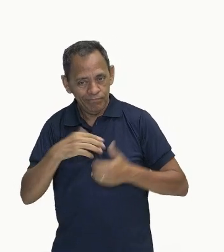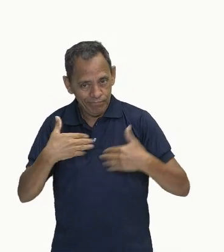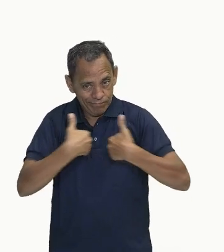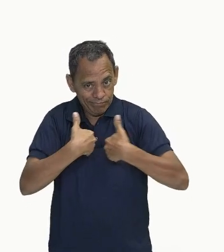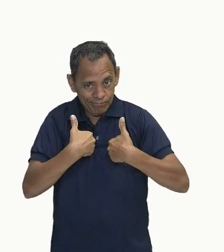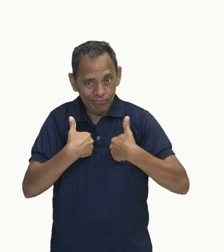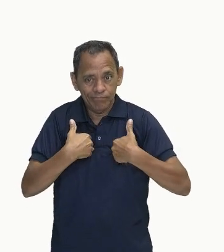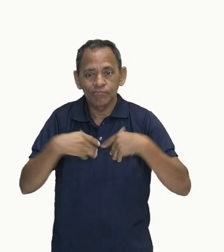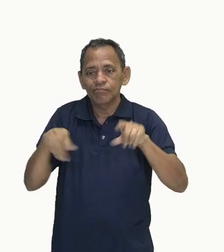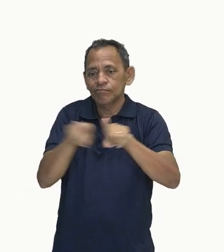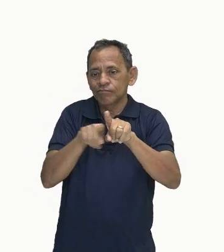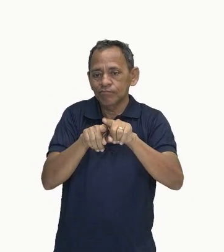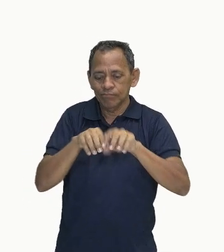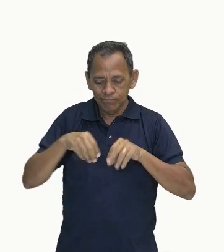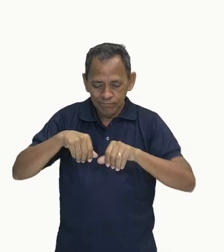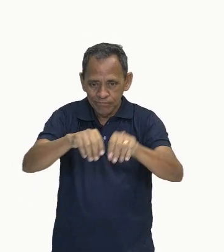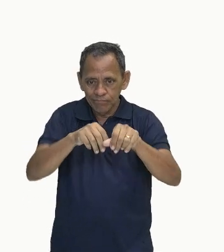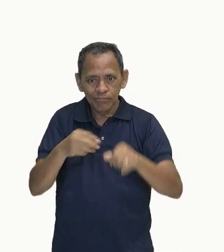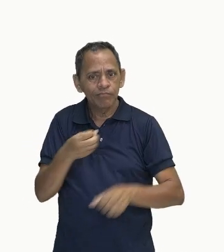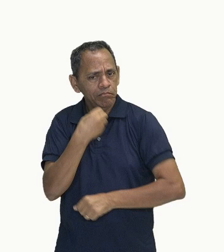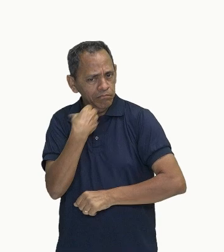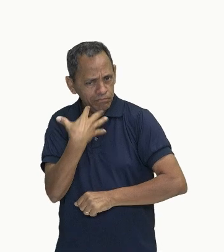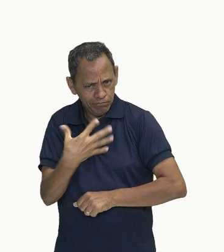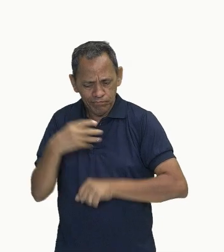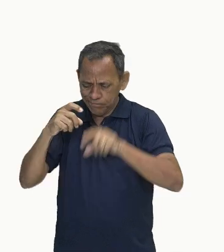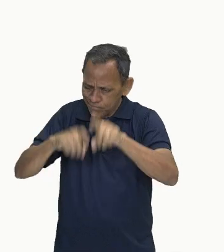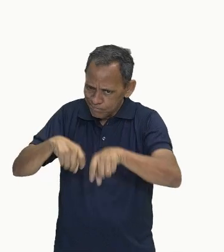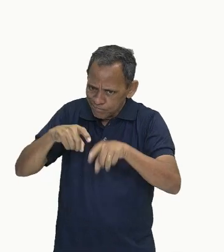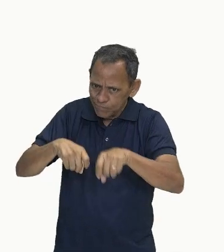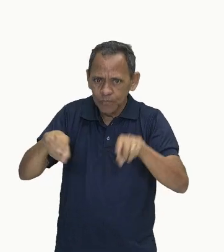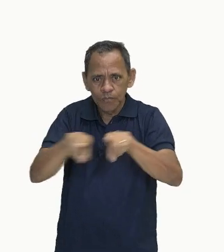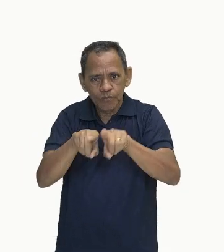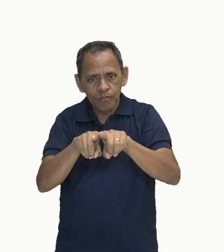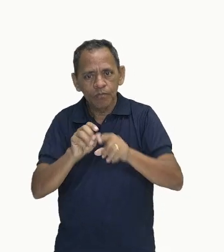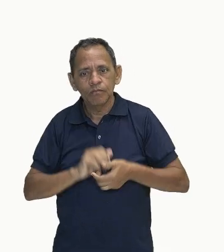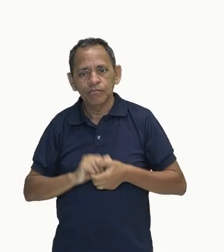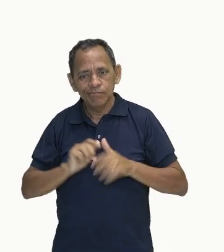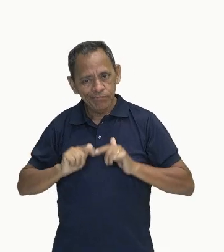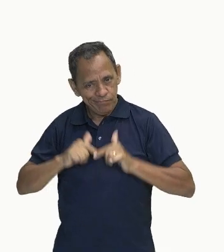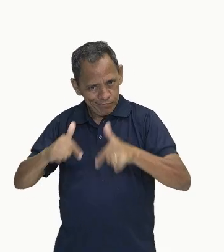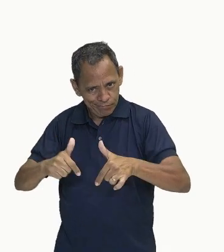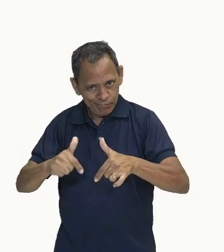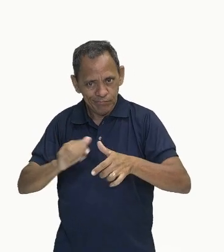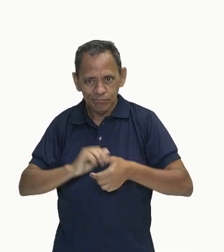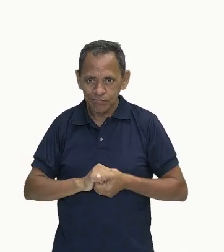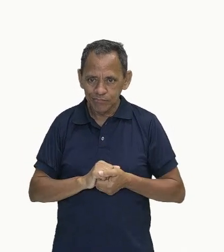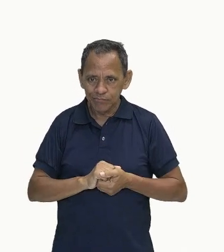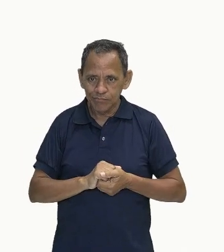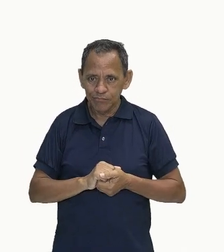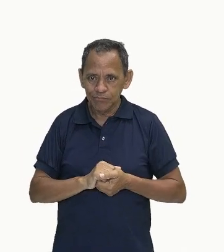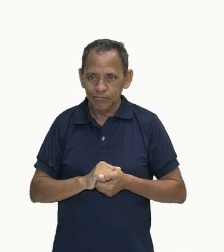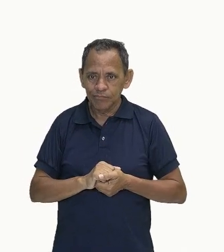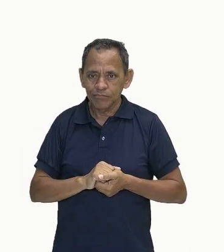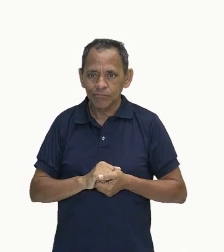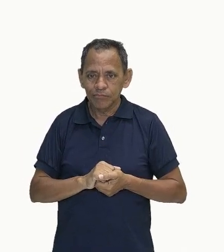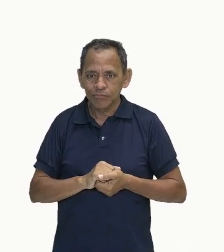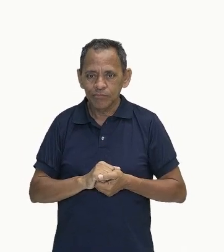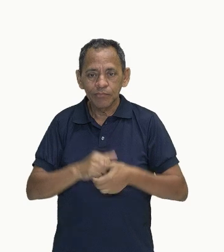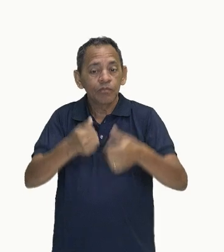animais, um solo apropriado ali para a atividade da agricultura, Então, eles